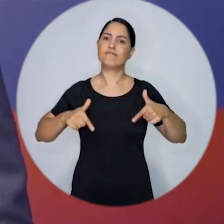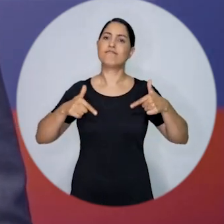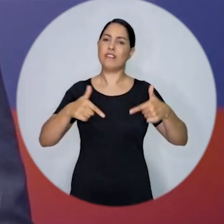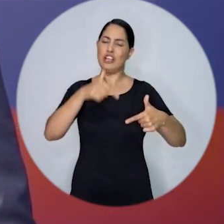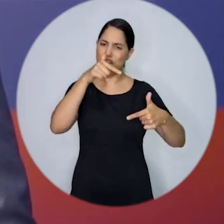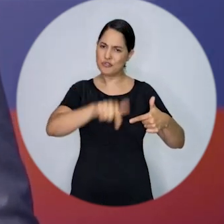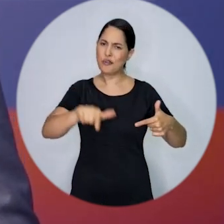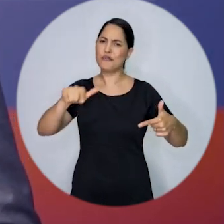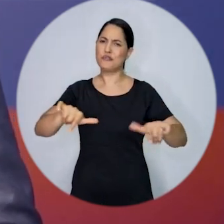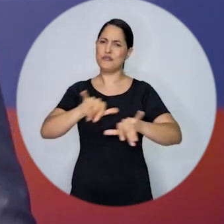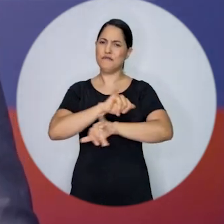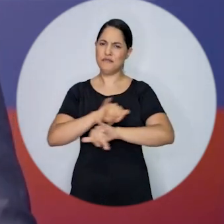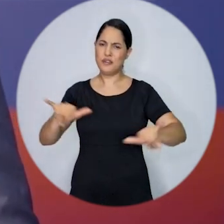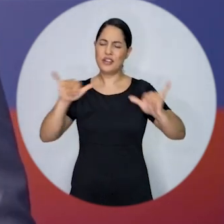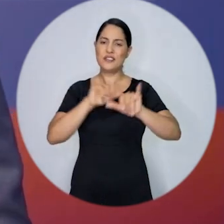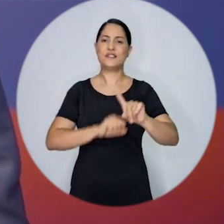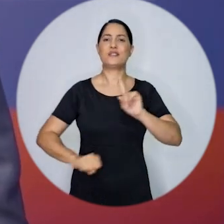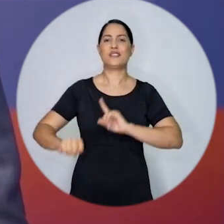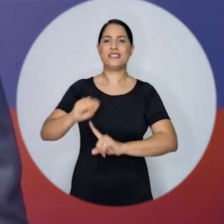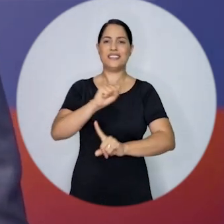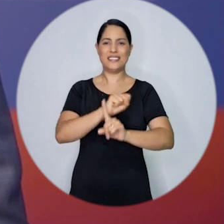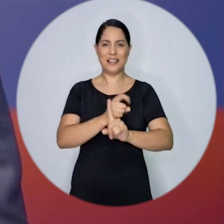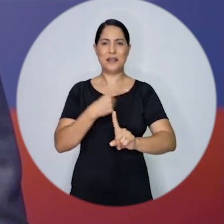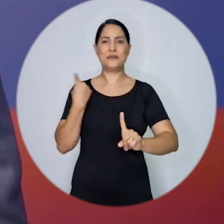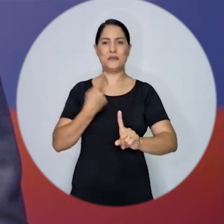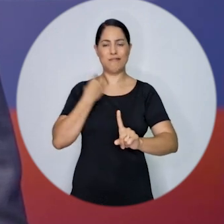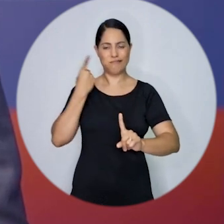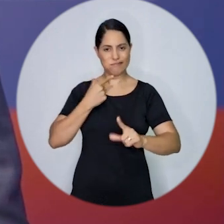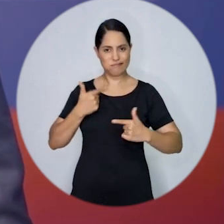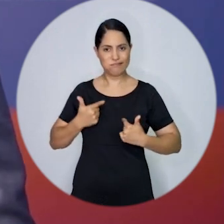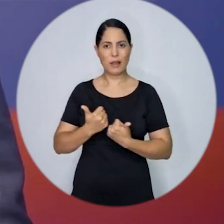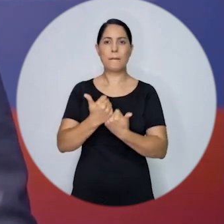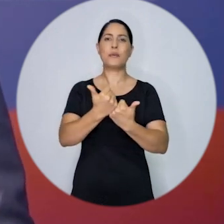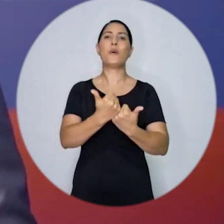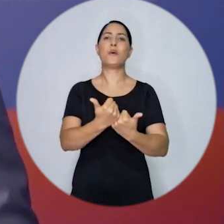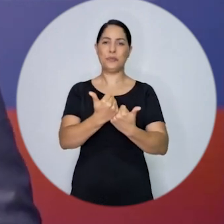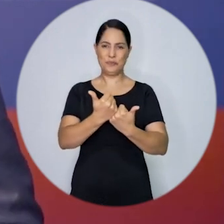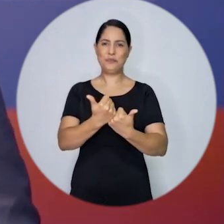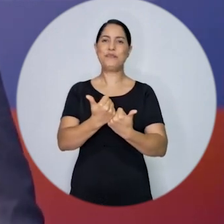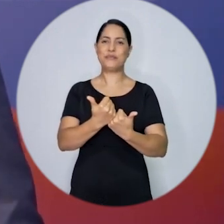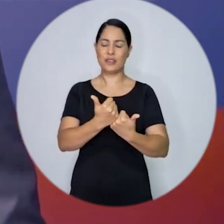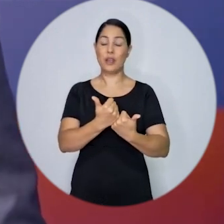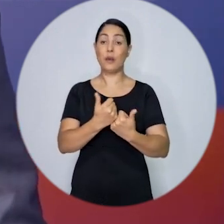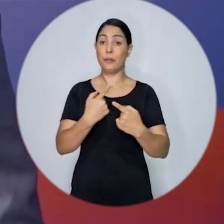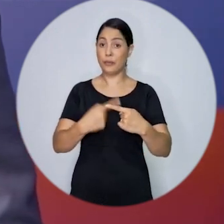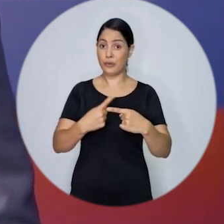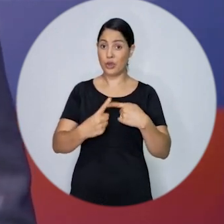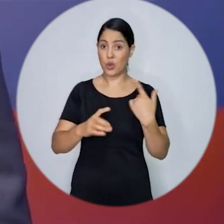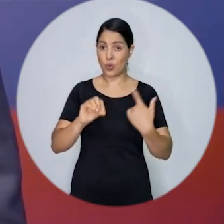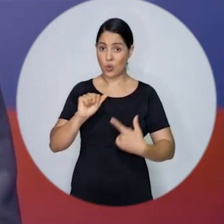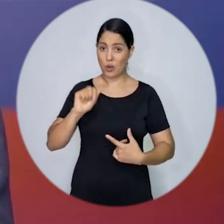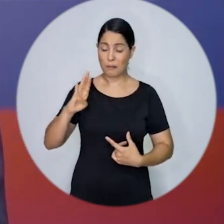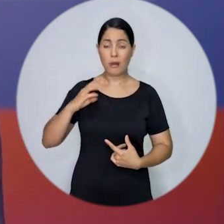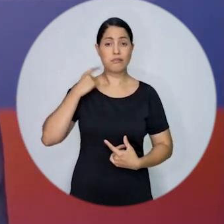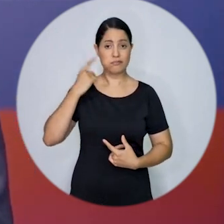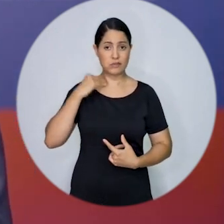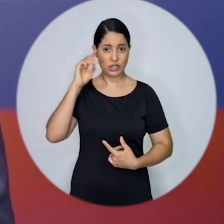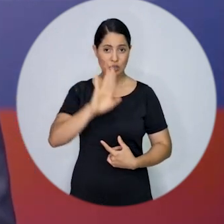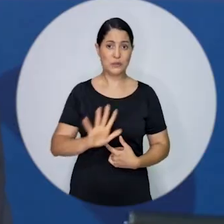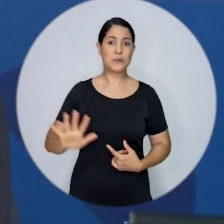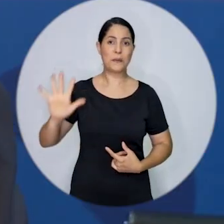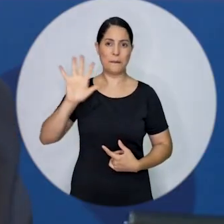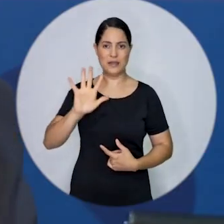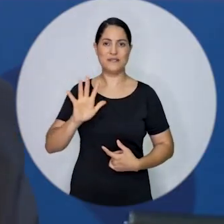de ser a porta-voz da sociedade brasileira, demonstrando que a ordem é dos advogados e é também do